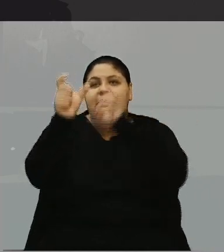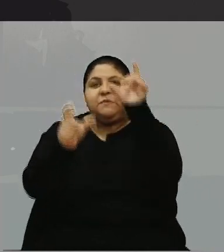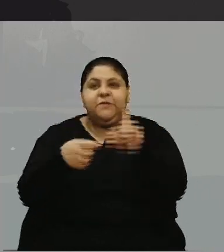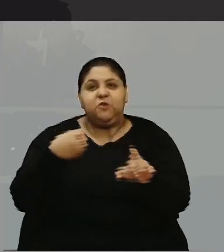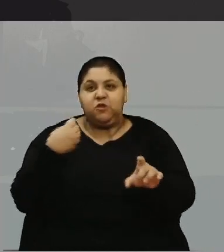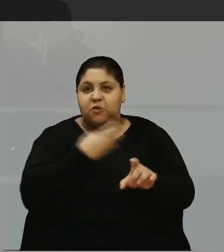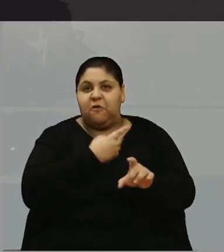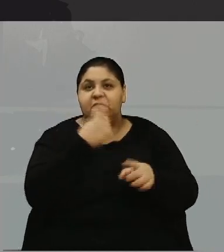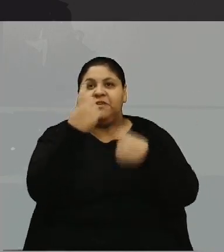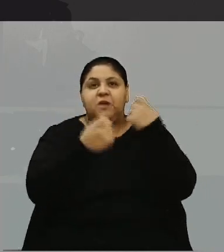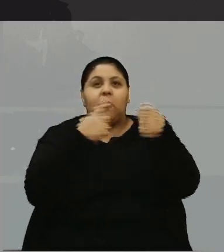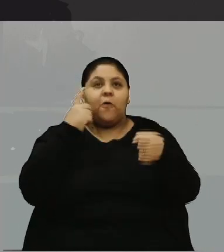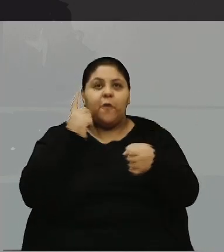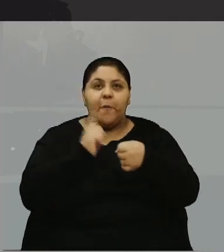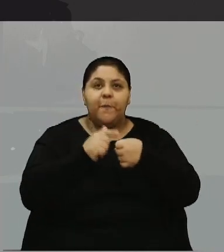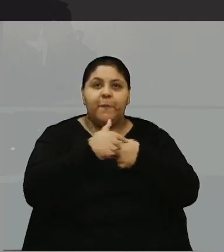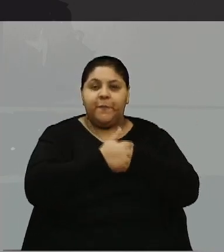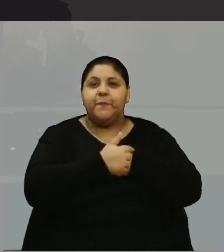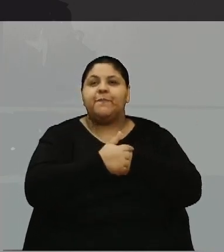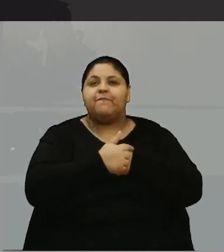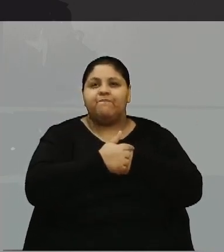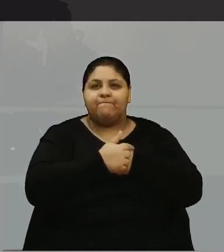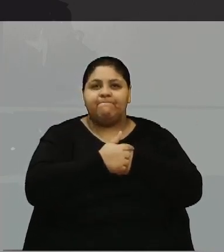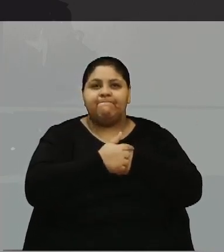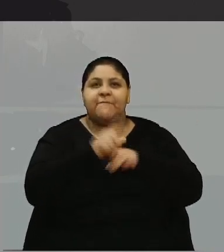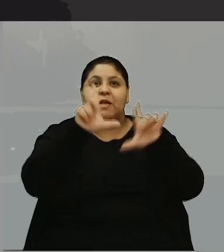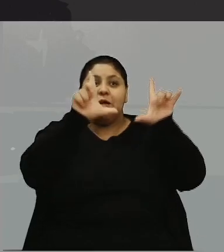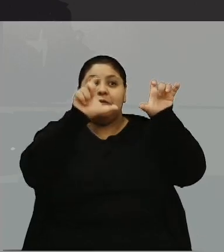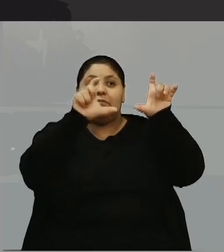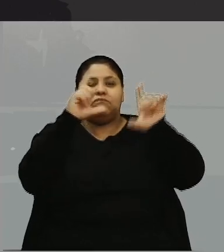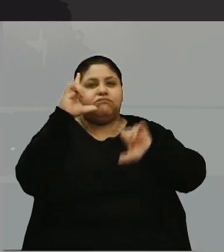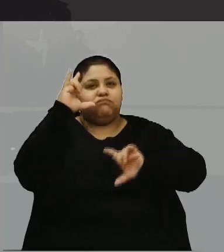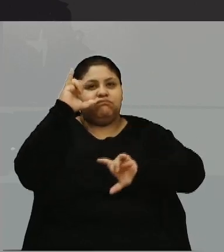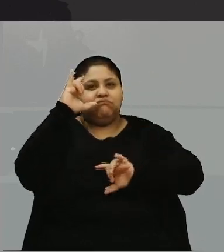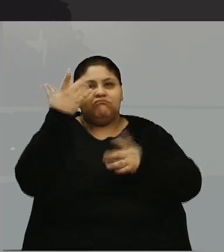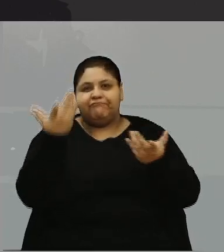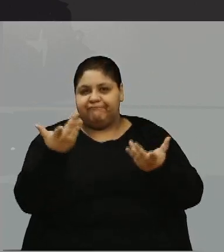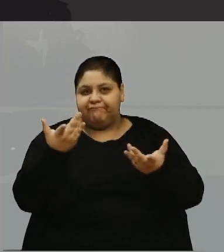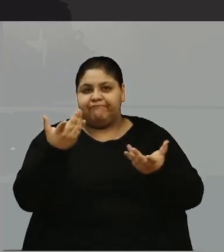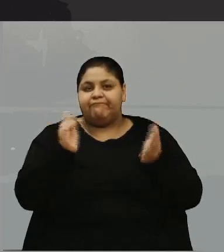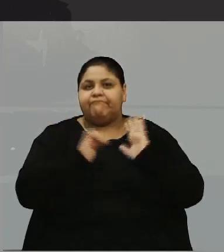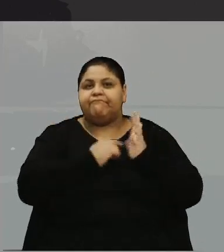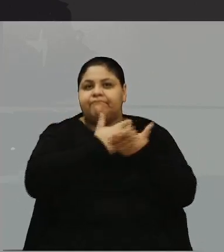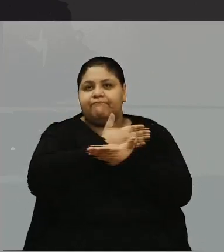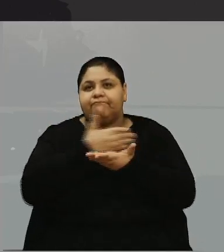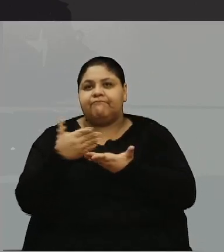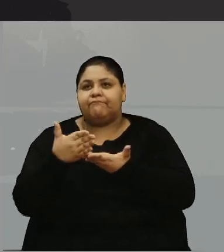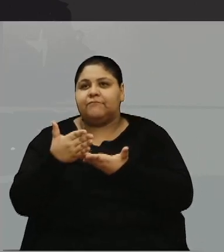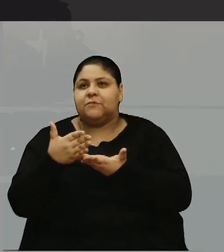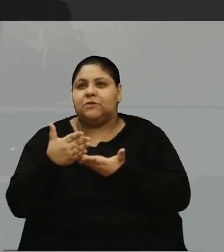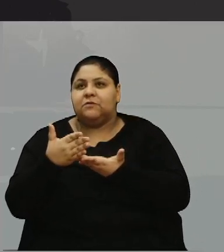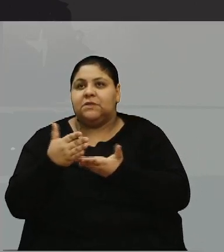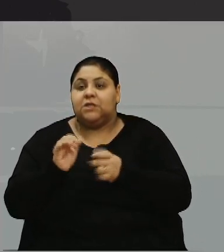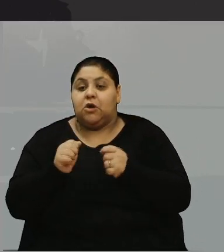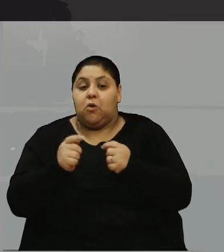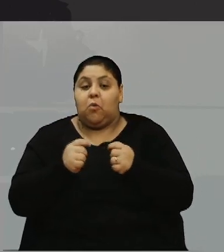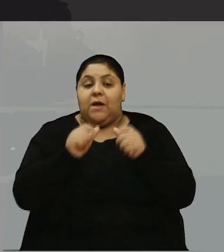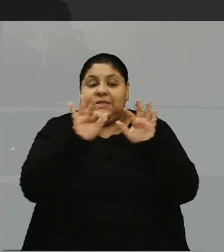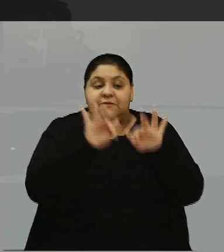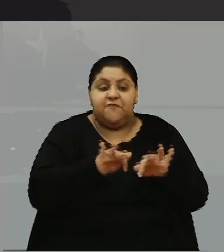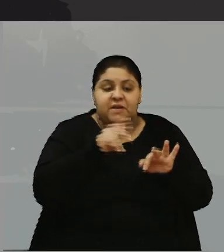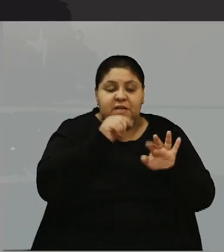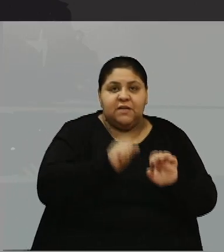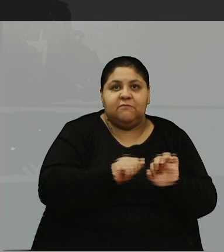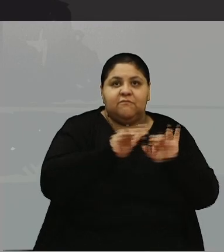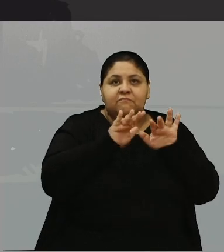foram palco de fotos de Instagram, e aí começa a passar essa onda toda e a gente começa a angariar junto